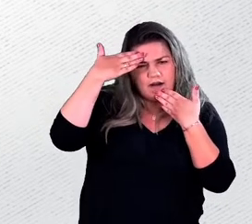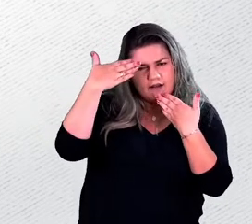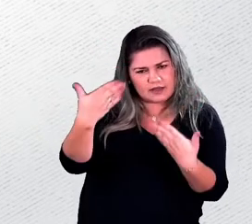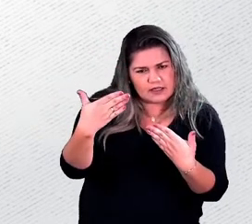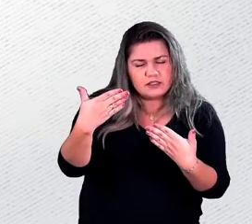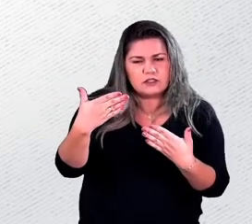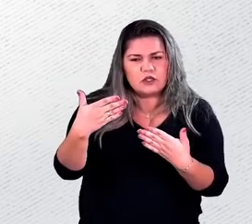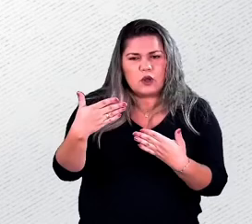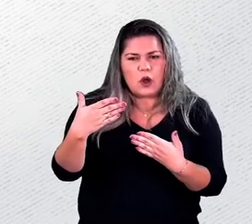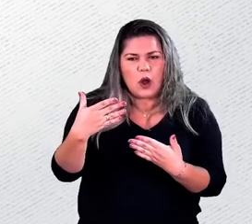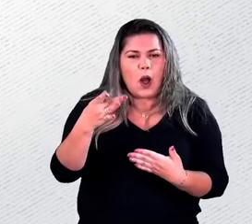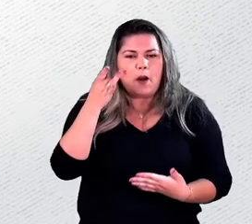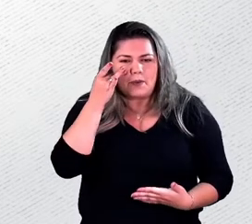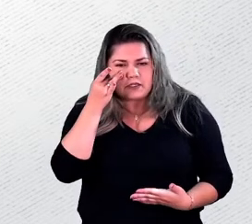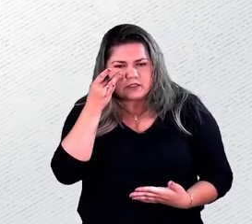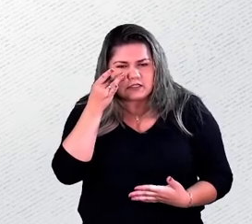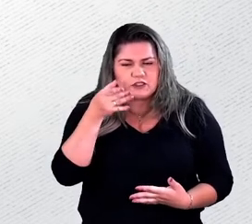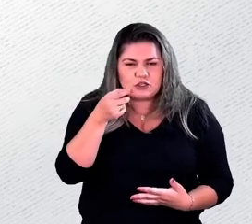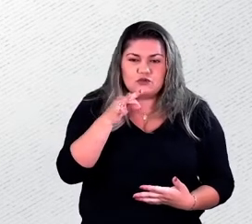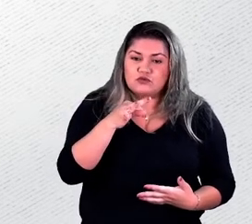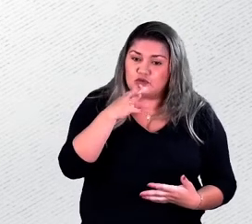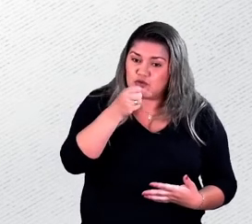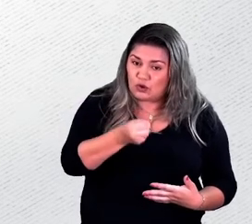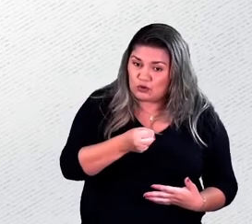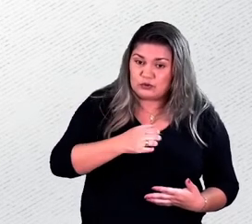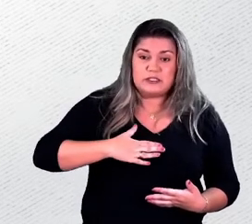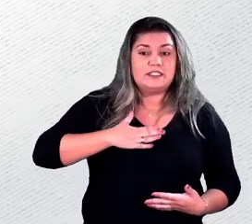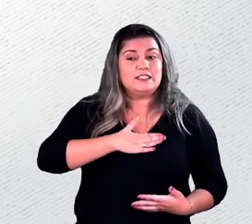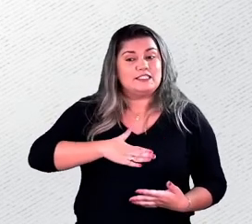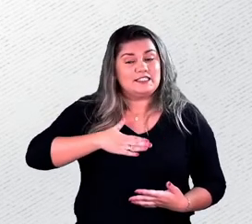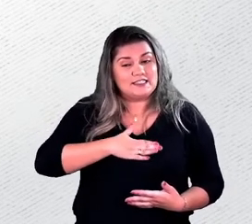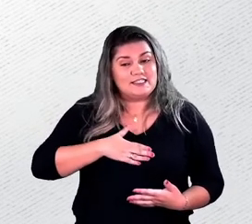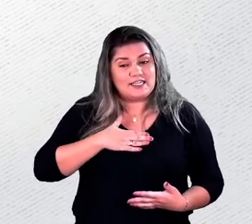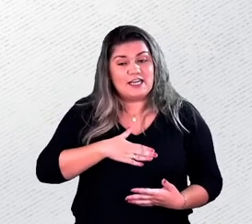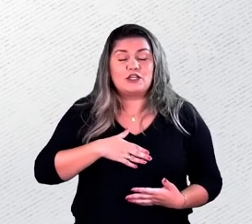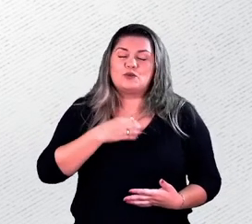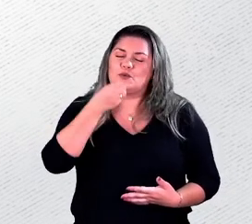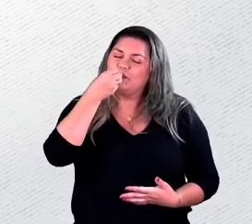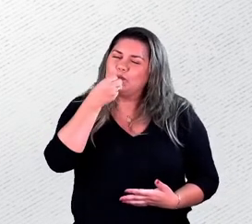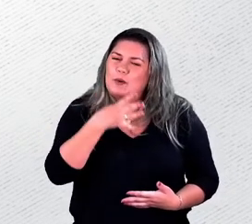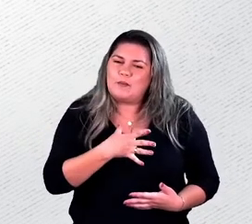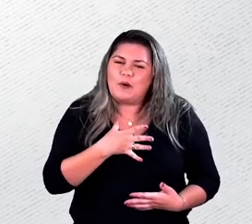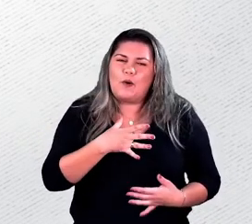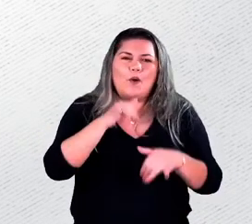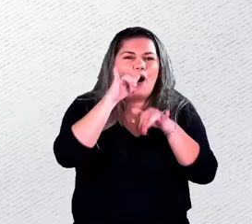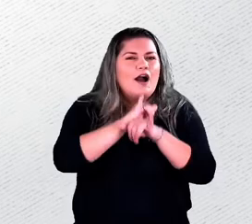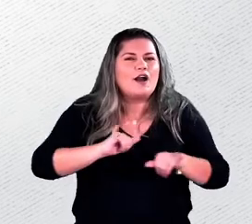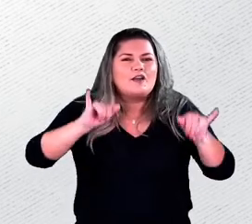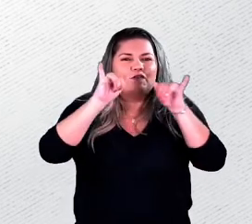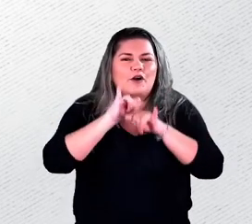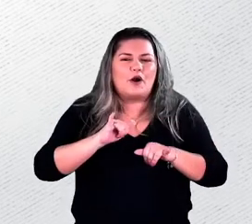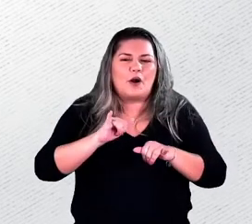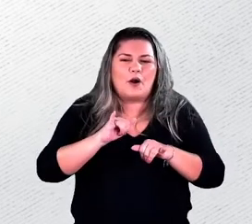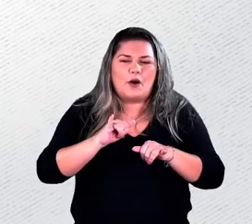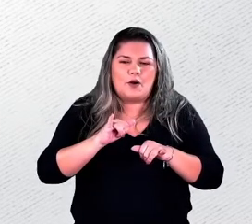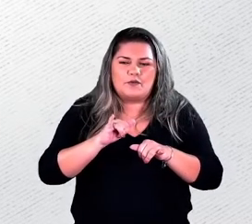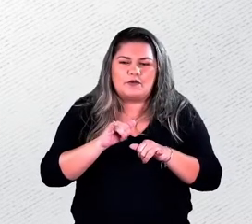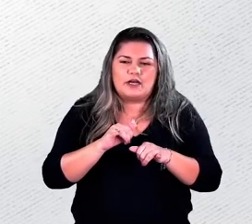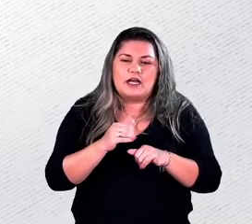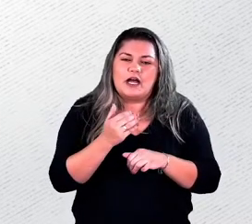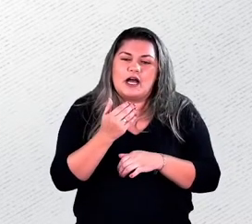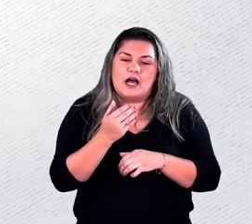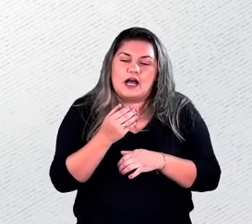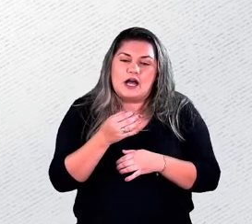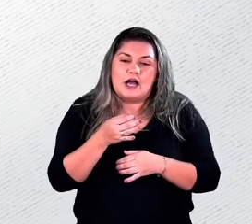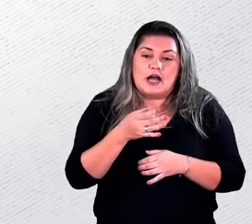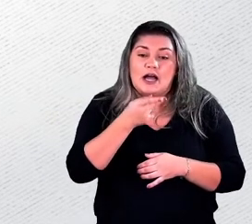de todos é e desejo um excelente lançamento Coquetel/jantar para todos